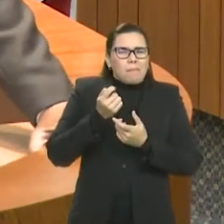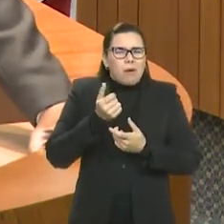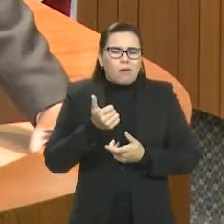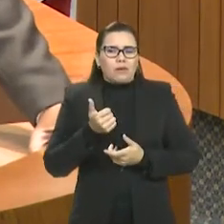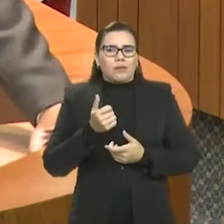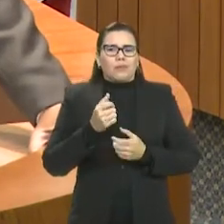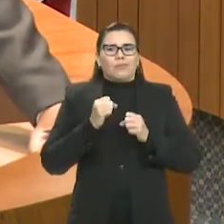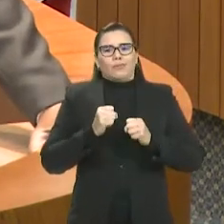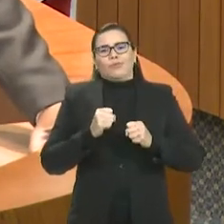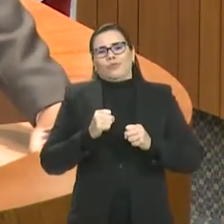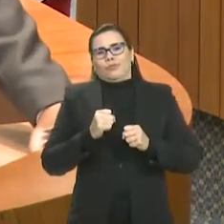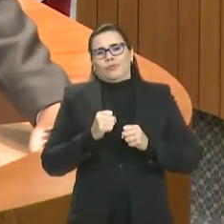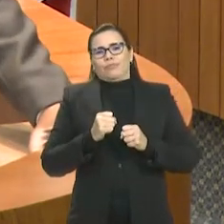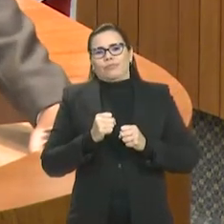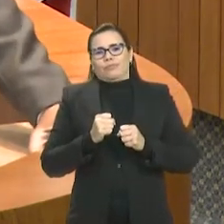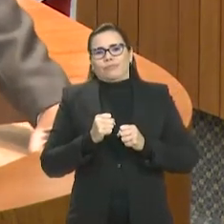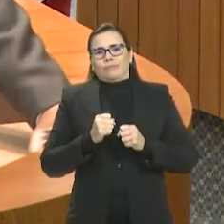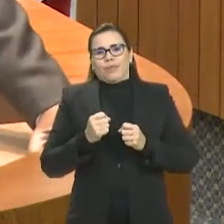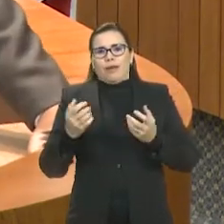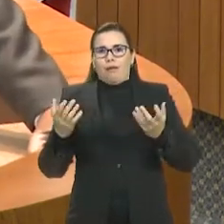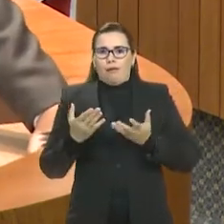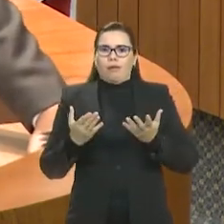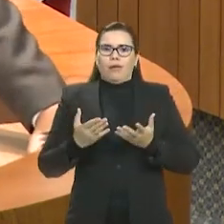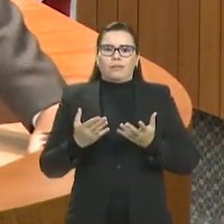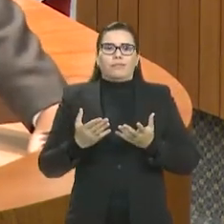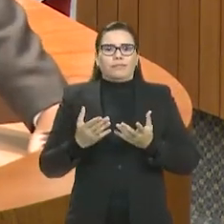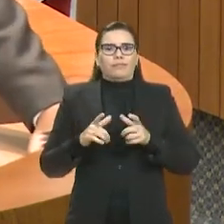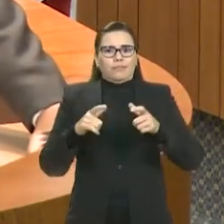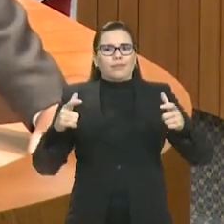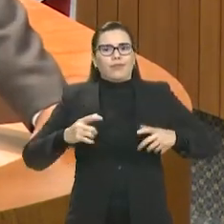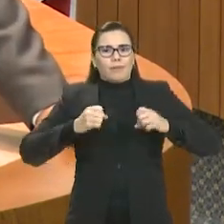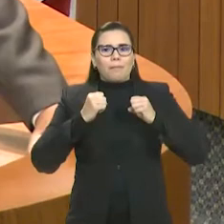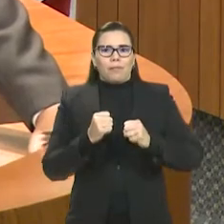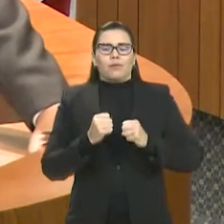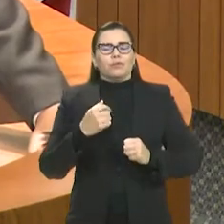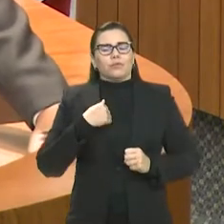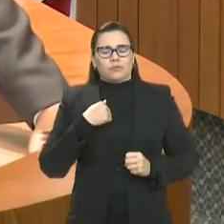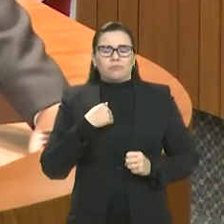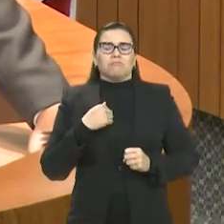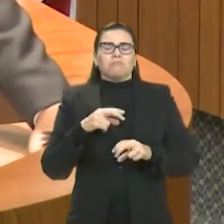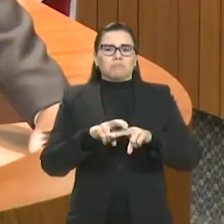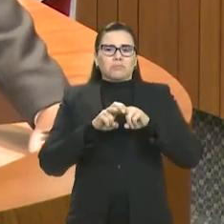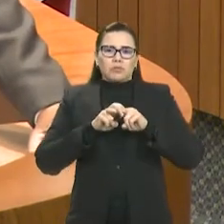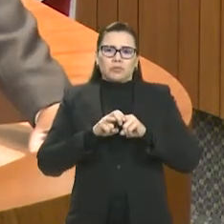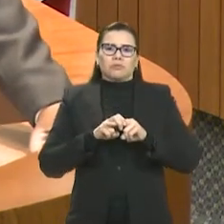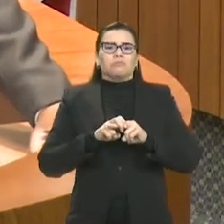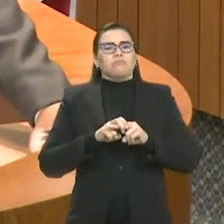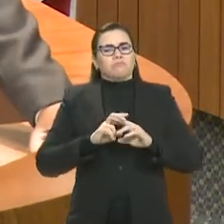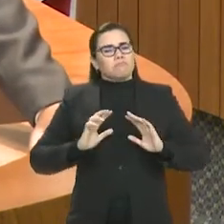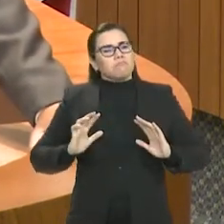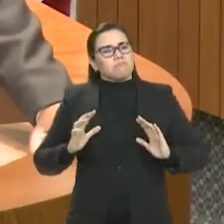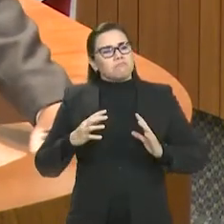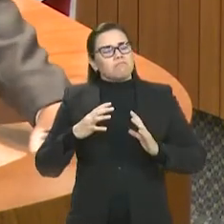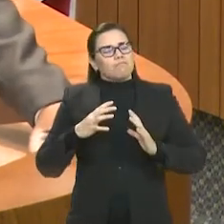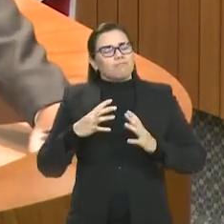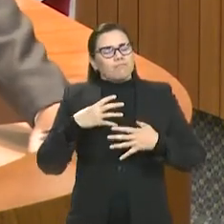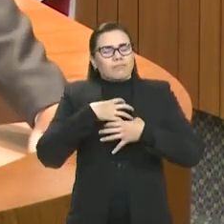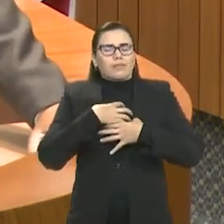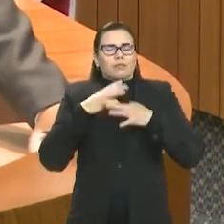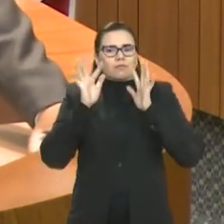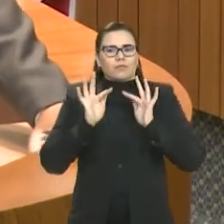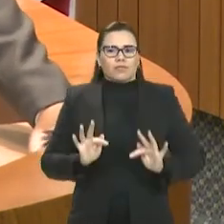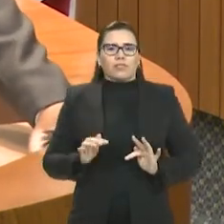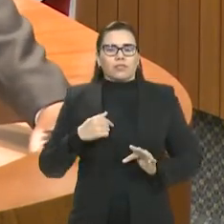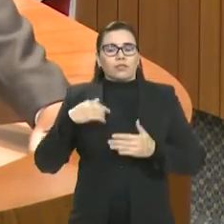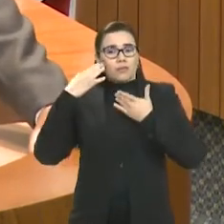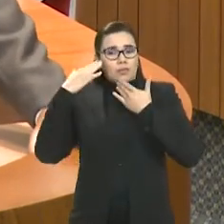essa oportunidade. E eu celebro com grande alegria essa conquista que participei diretamente, agradecendo ao então